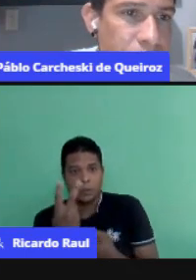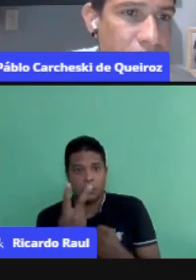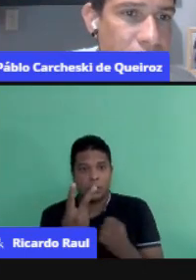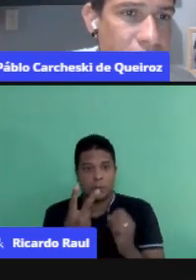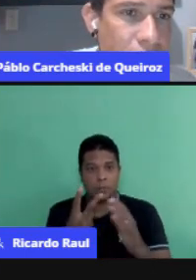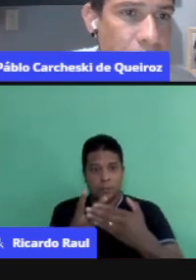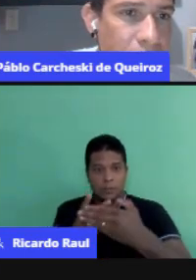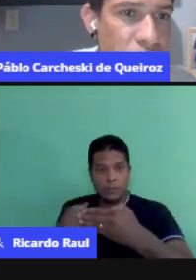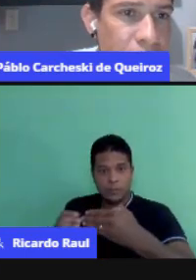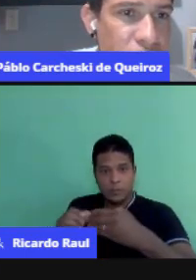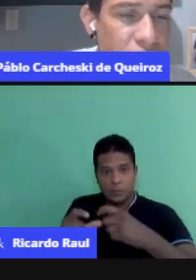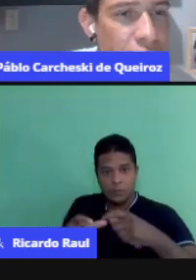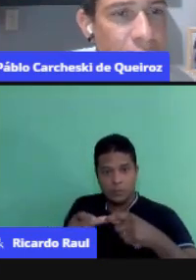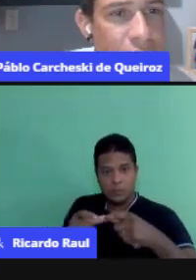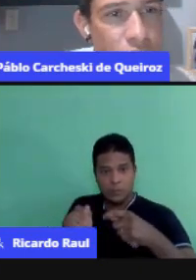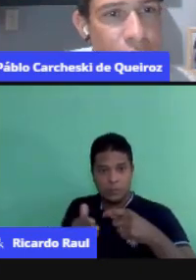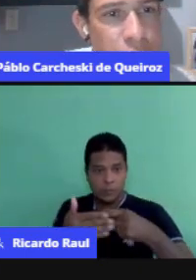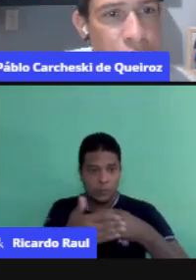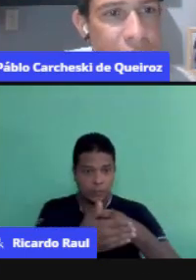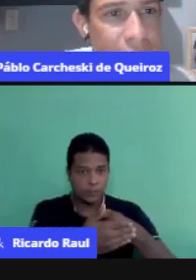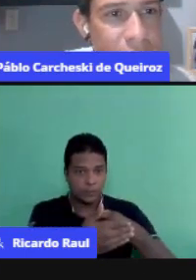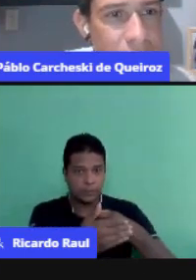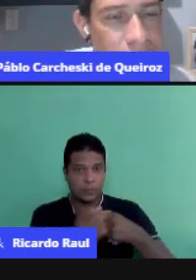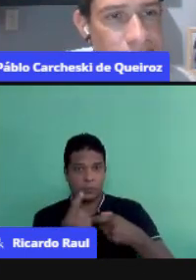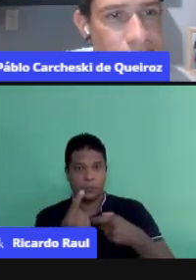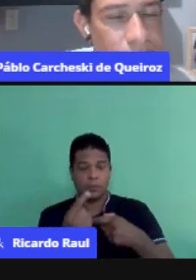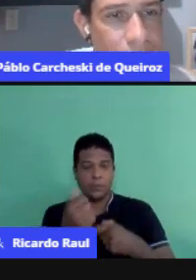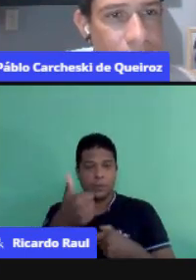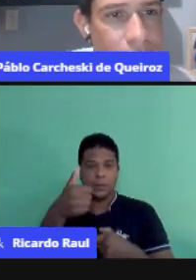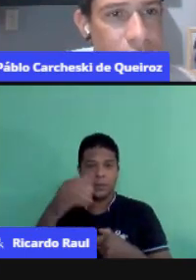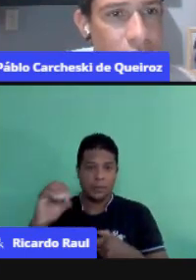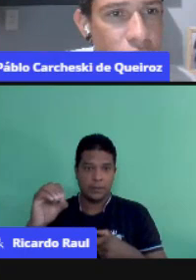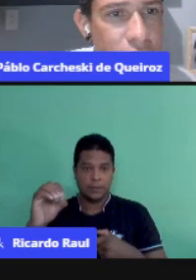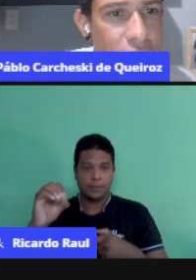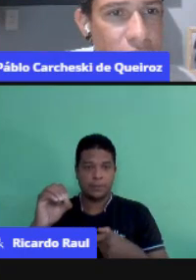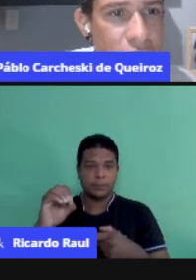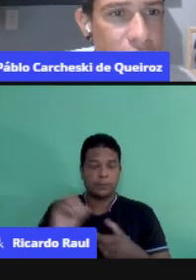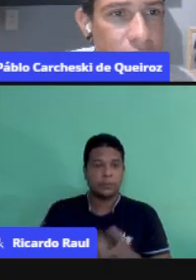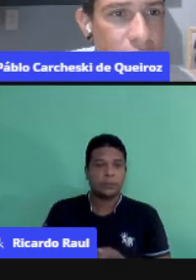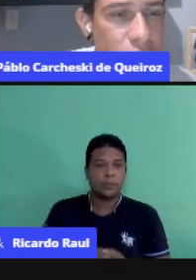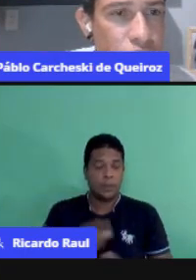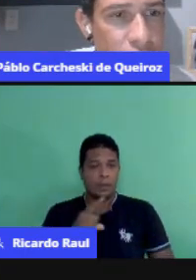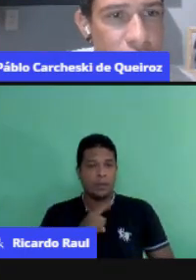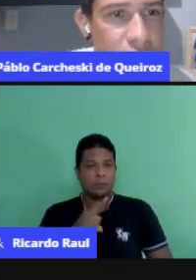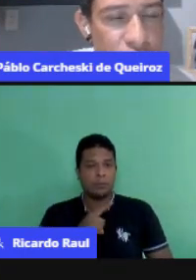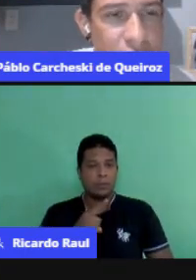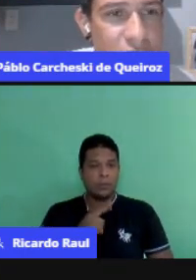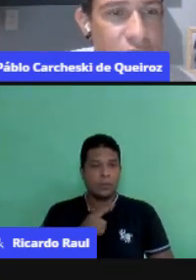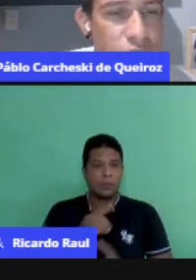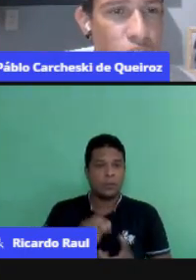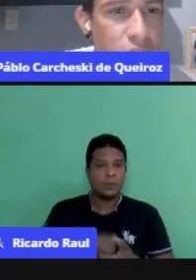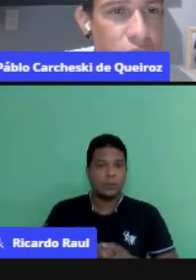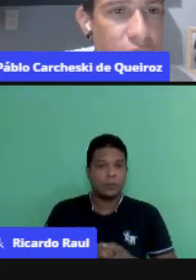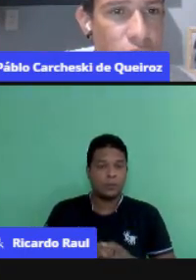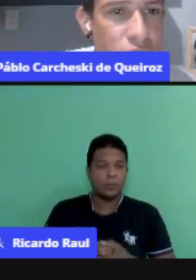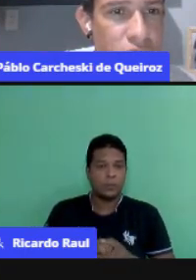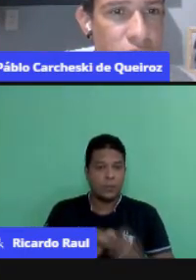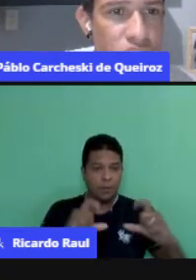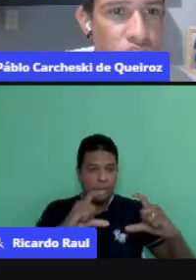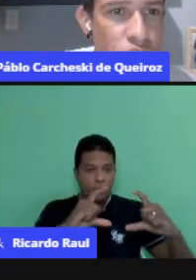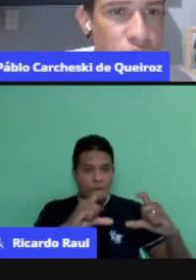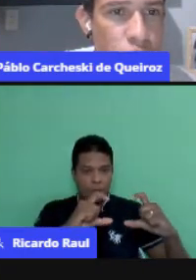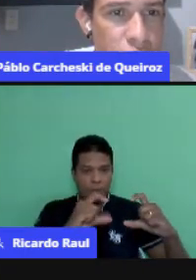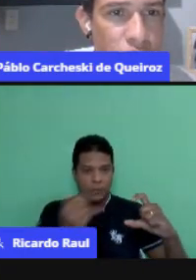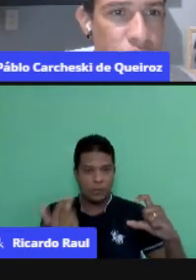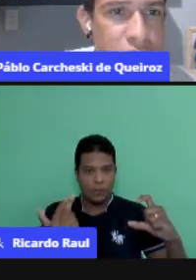atrás dessa pilha, que aparentemente era formada somente por 10. Né? Então, eu tenho ali, do jeito que está tirada essa foto, né, igual vocês